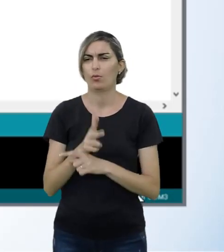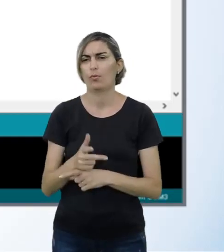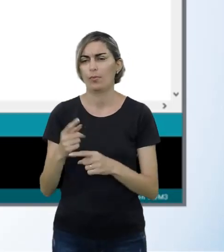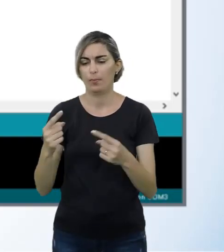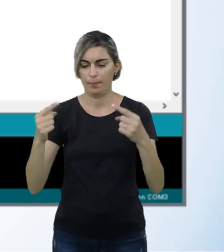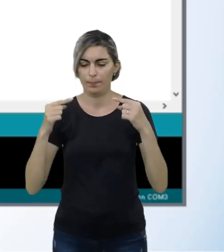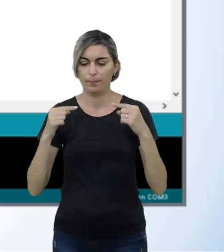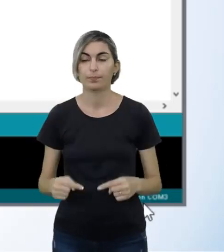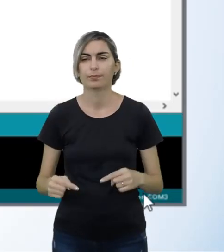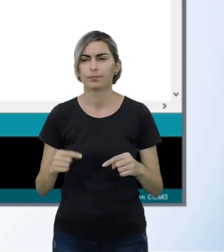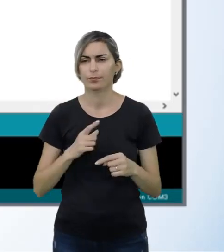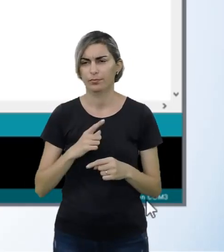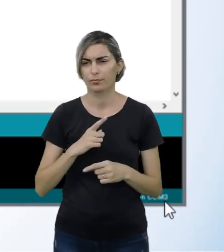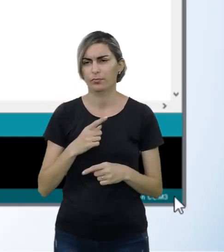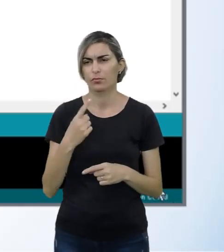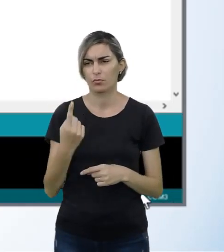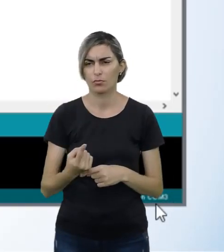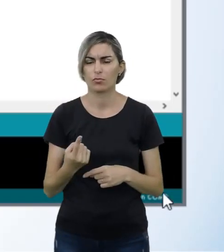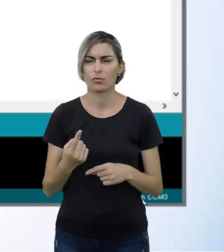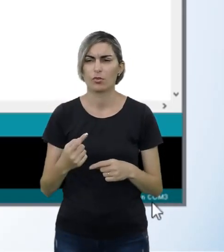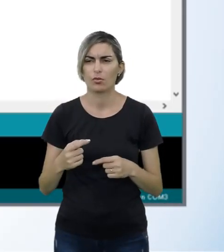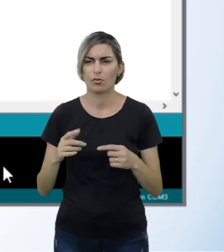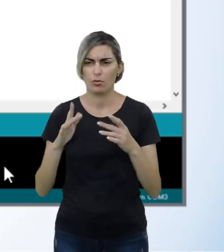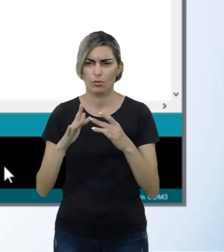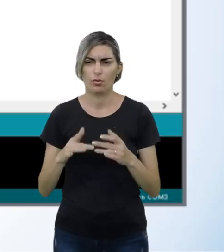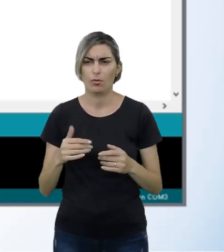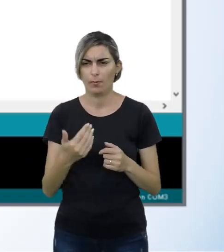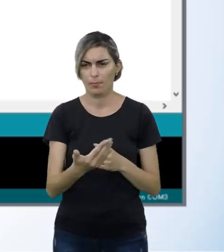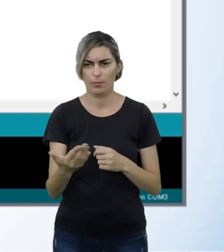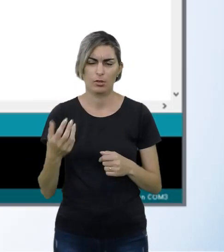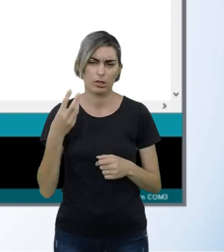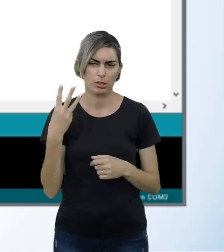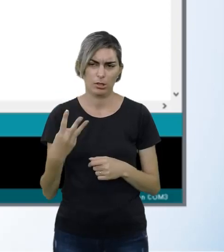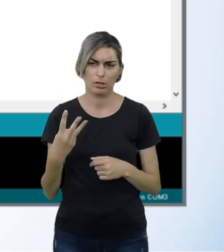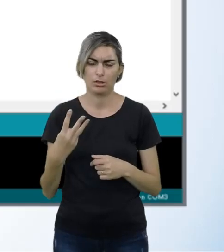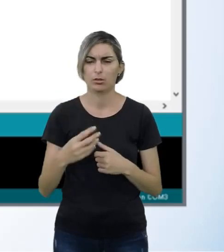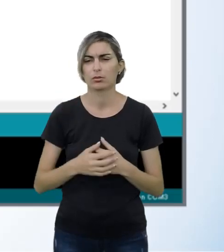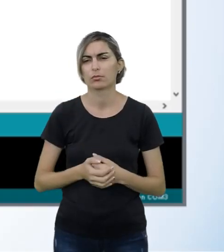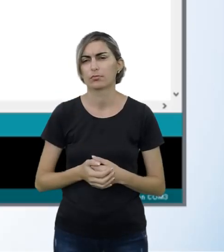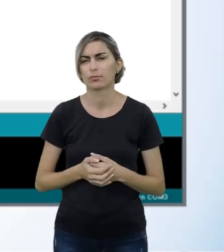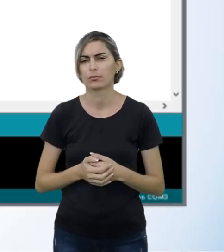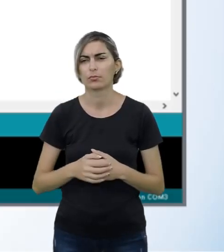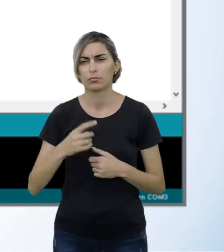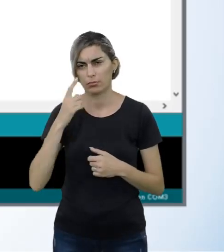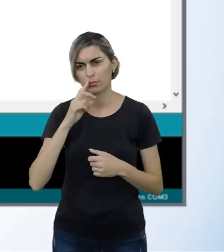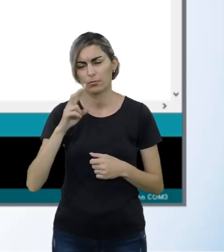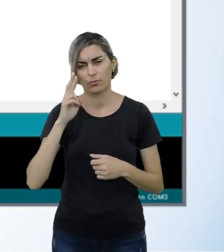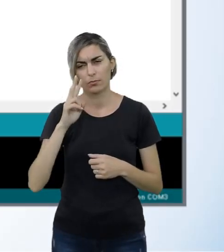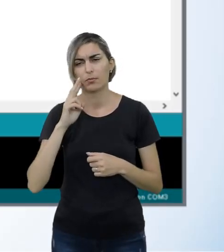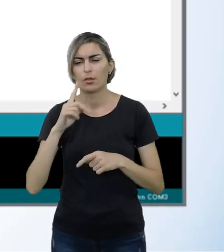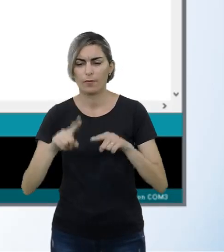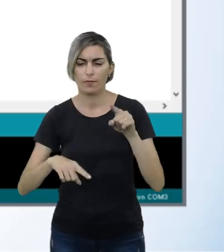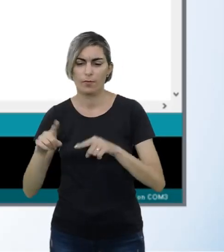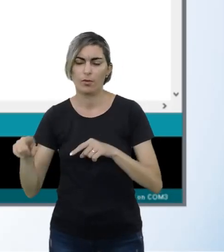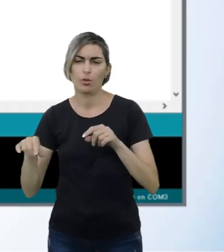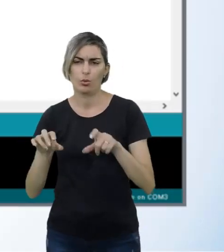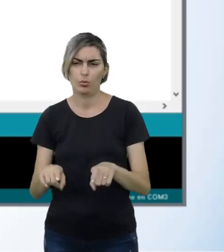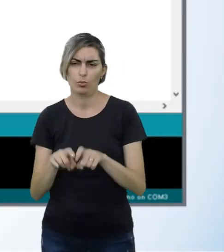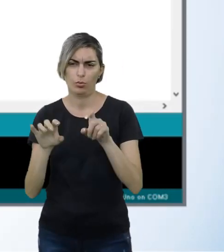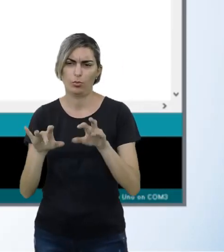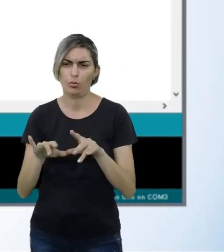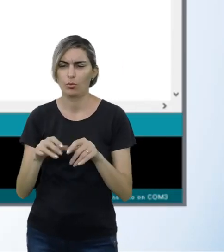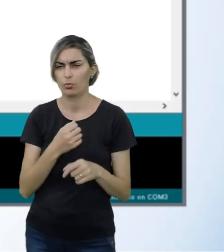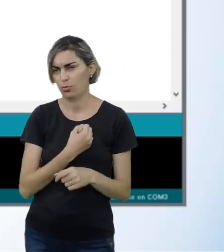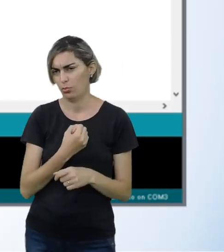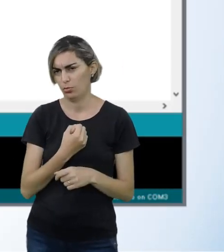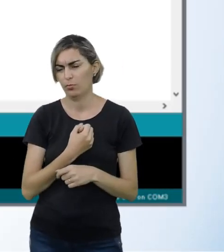aqui embaixo ó, eu tenho uma placa Arduino Uno conectada na porta com 3, tá? Lembrando que isso pode variar de computador para computador, o